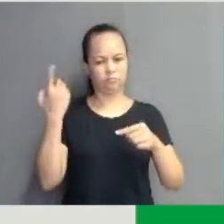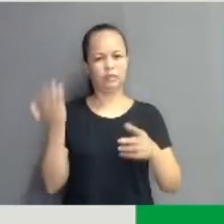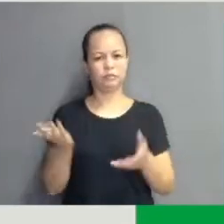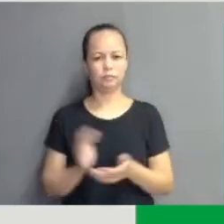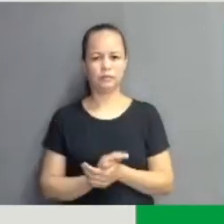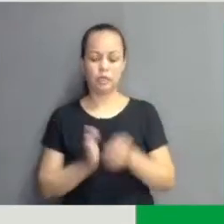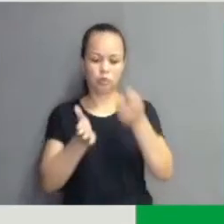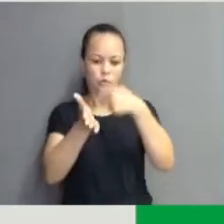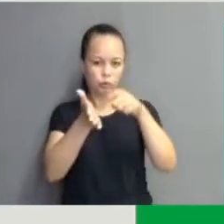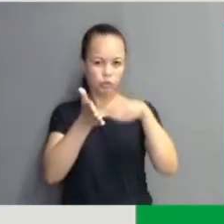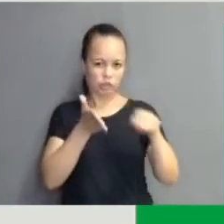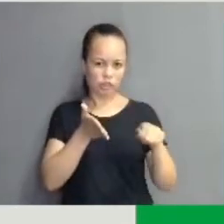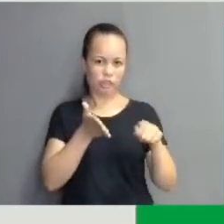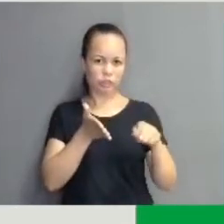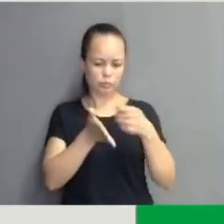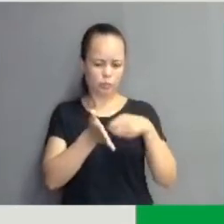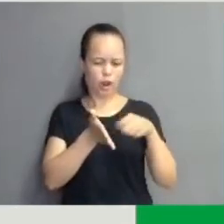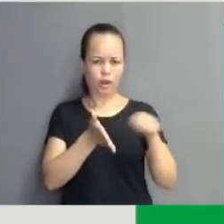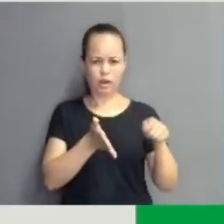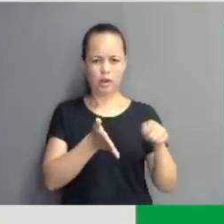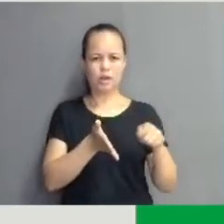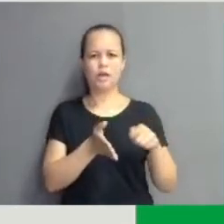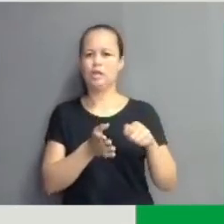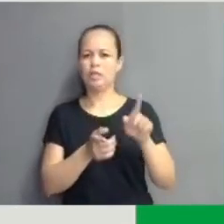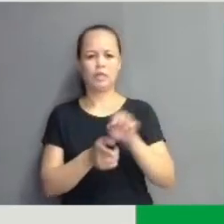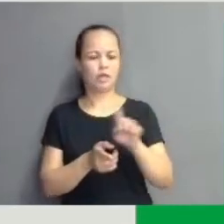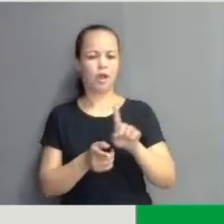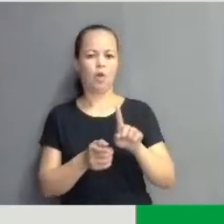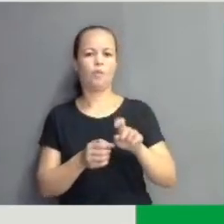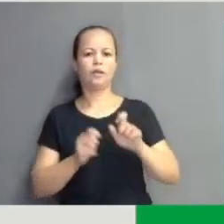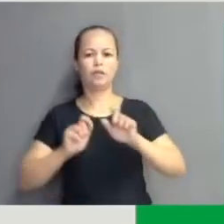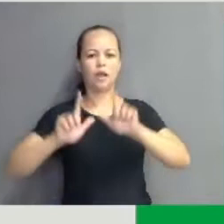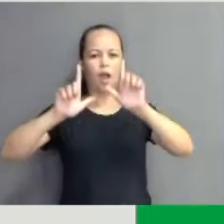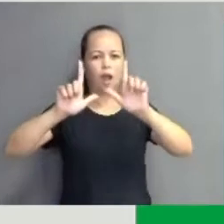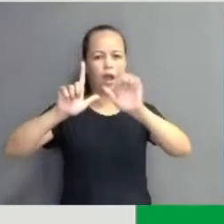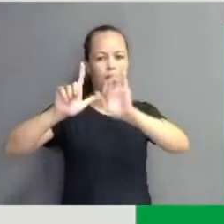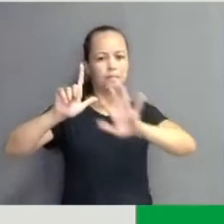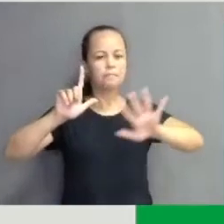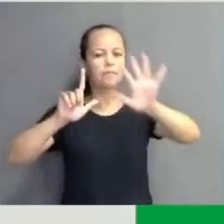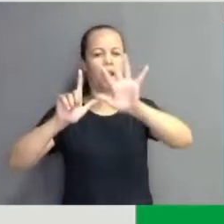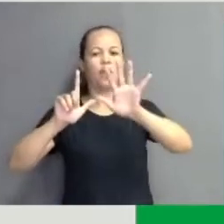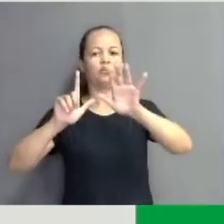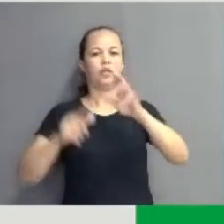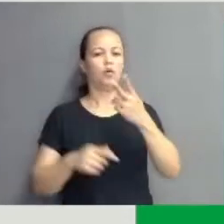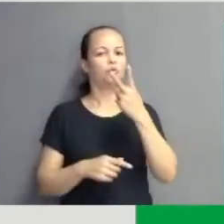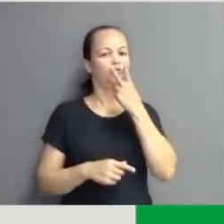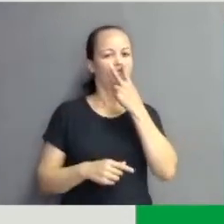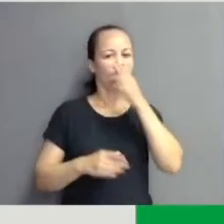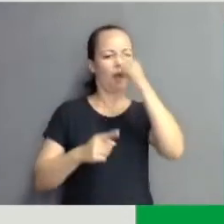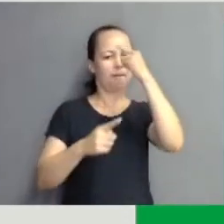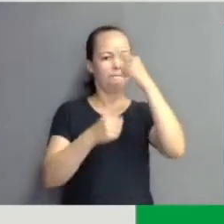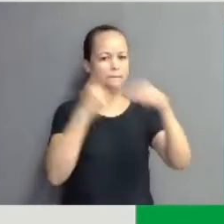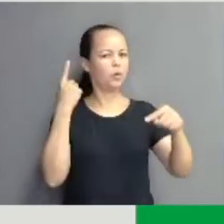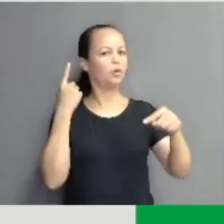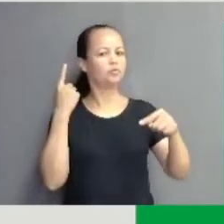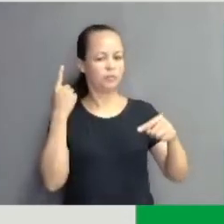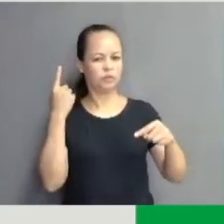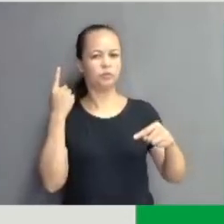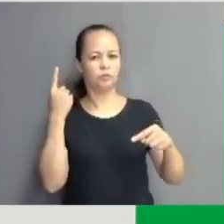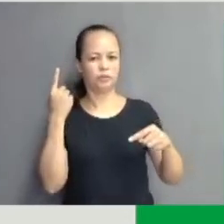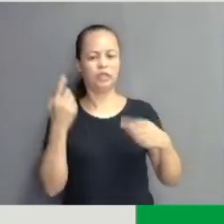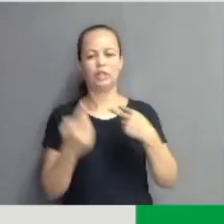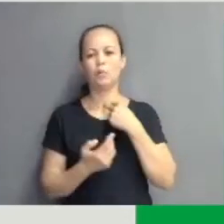está escrito É proibido fumar mas a imagem representa a escrita por isso que é uma comunicação